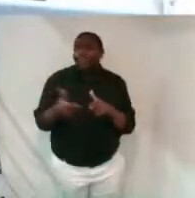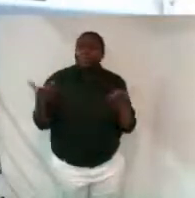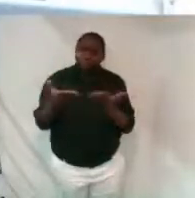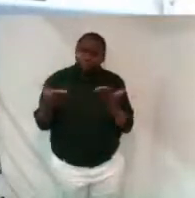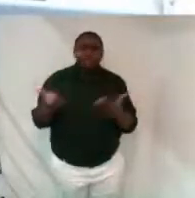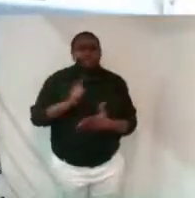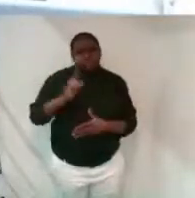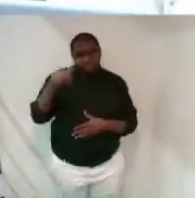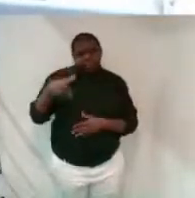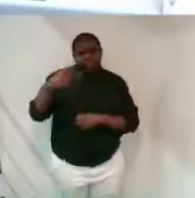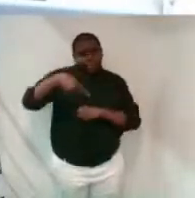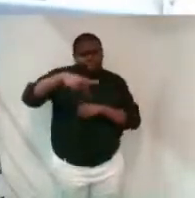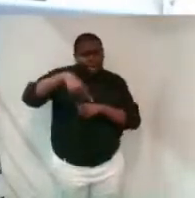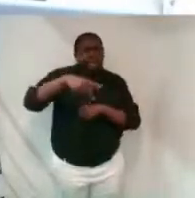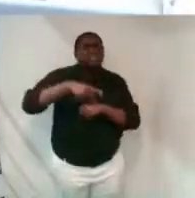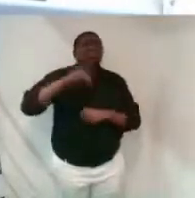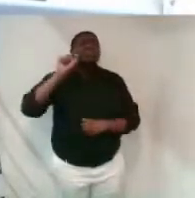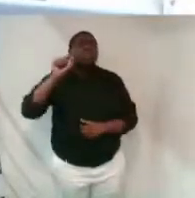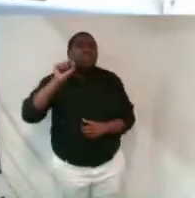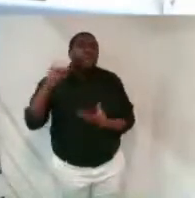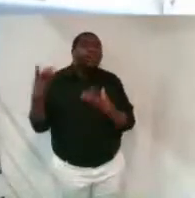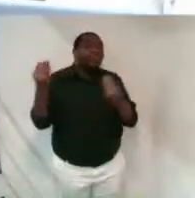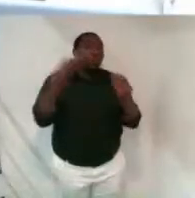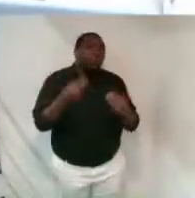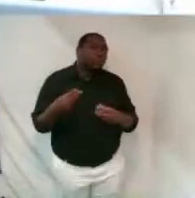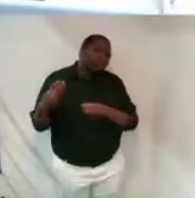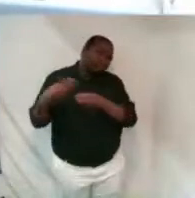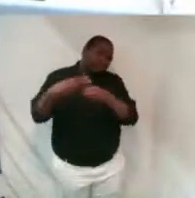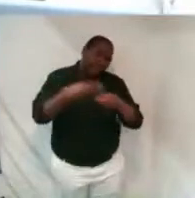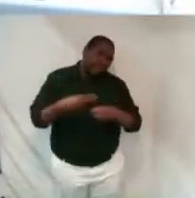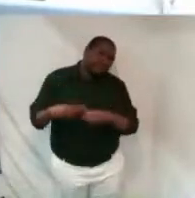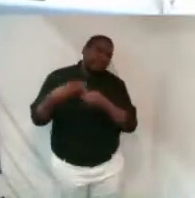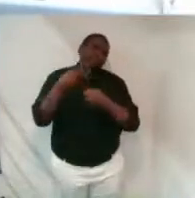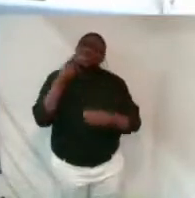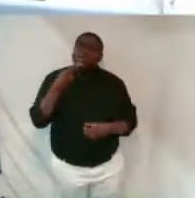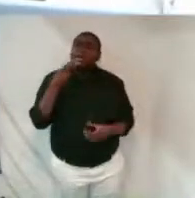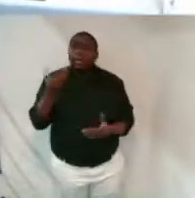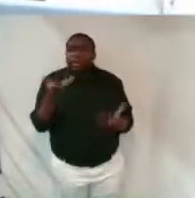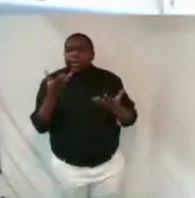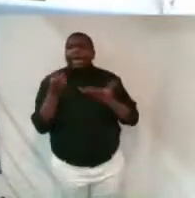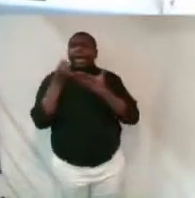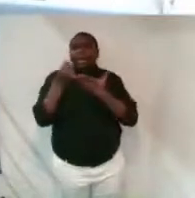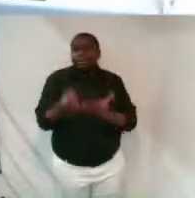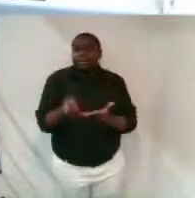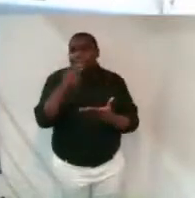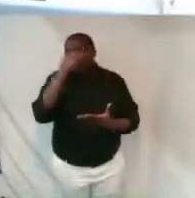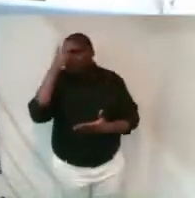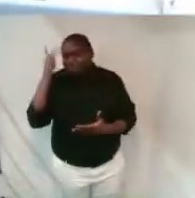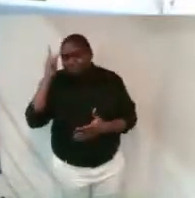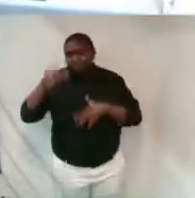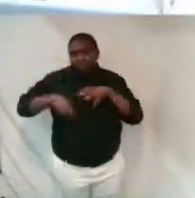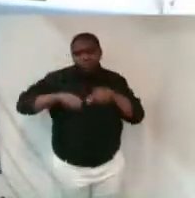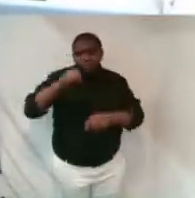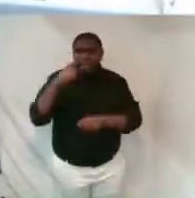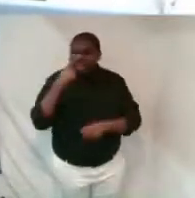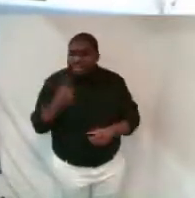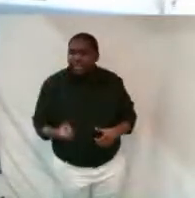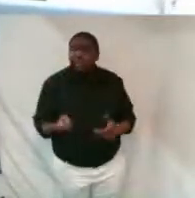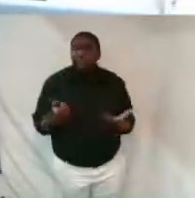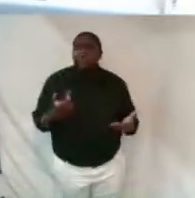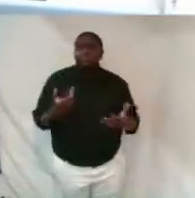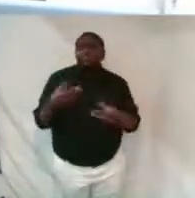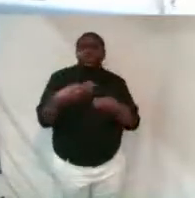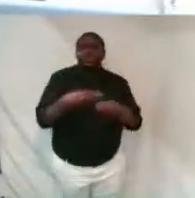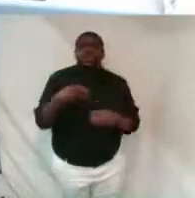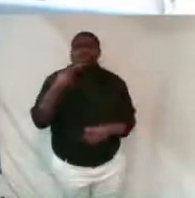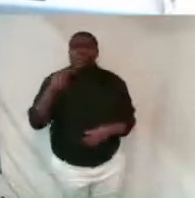país, é que muitos municípios, sobre a alegação de ajudar os catadores, né, muitos dos municípios falam assim, não, eu